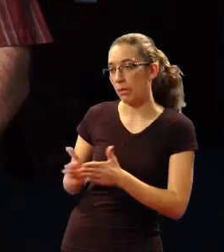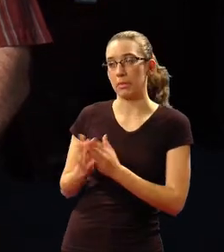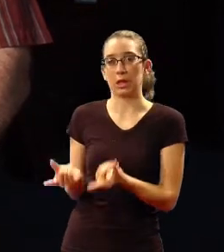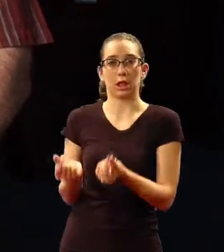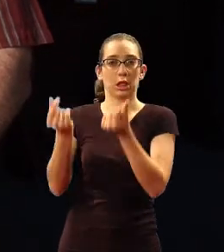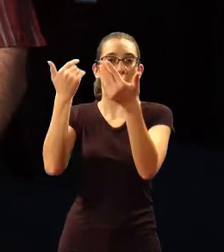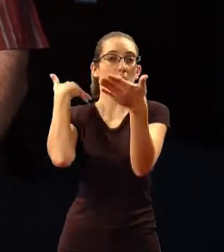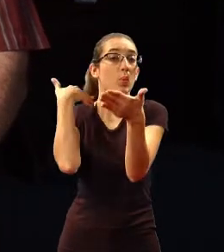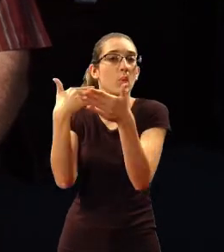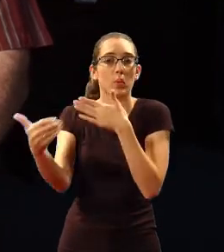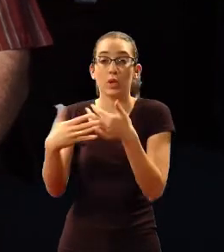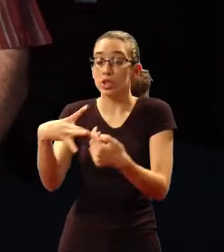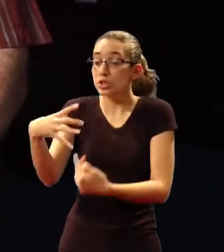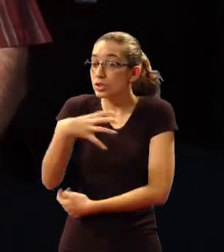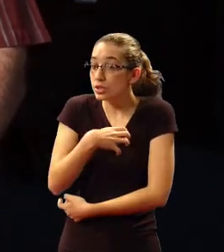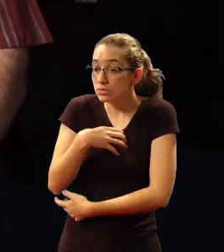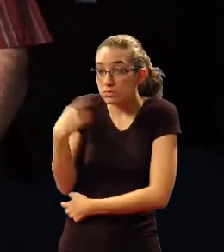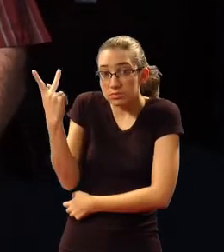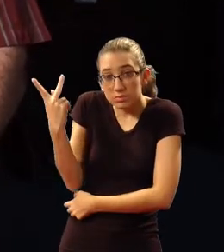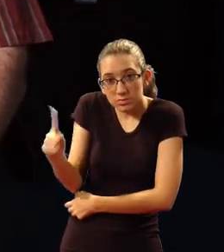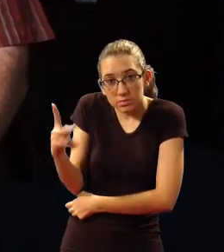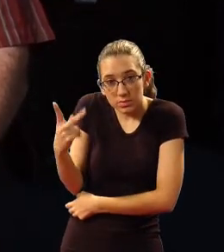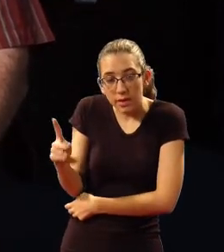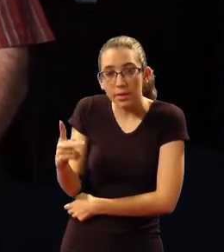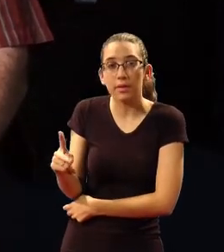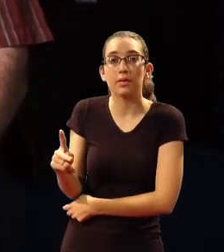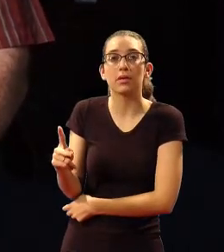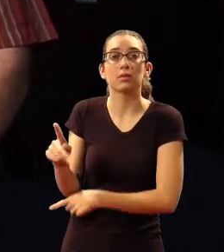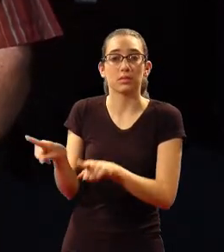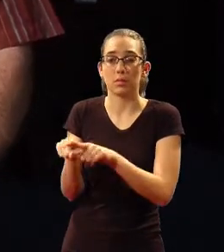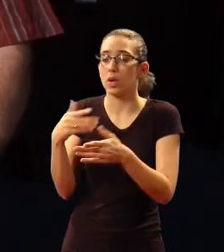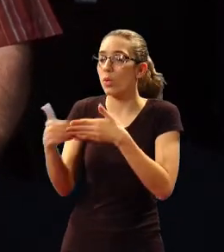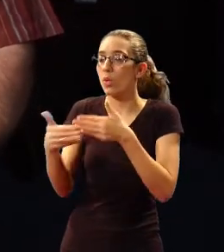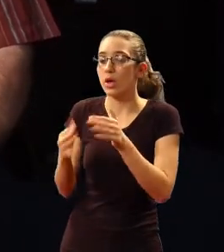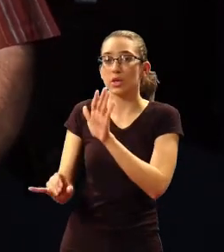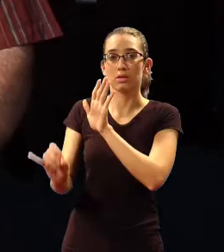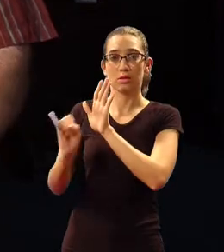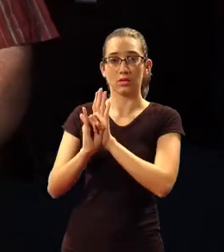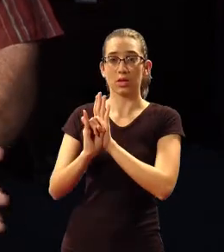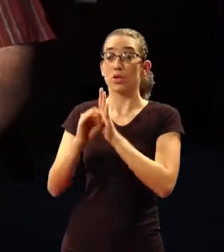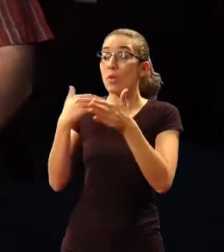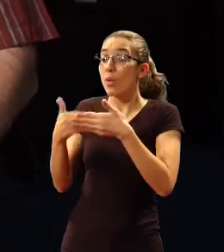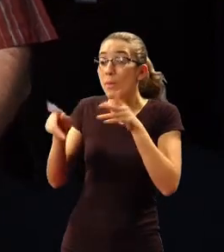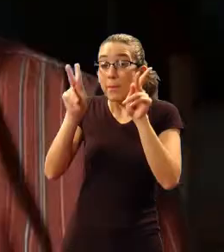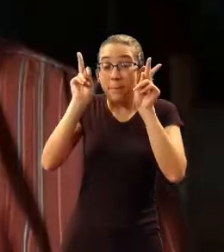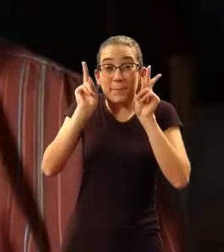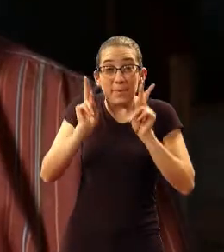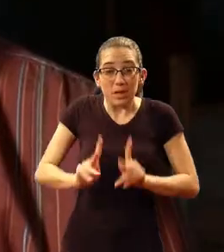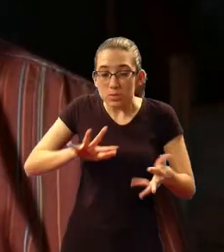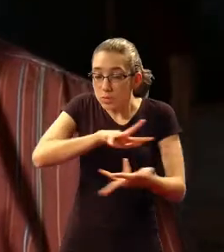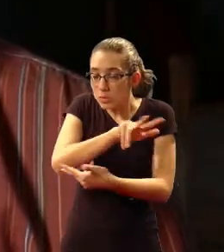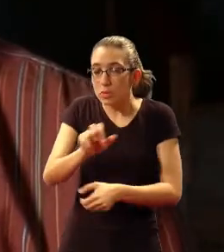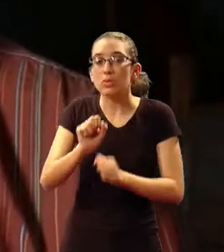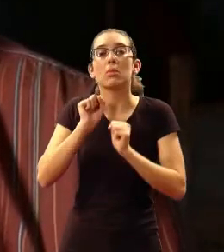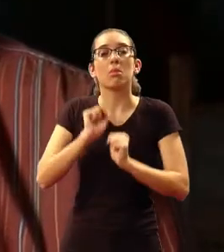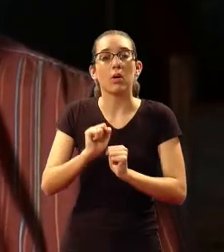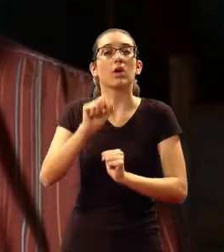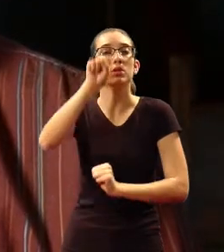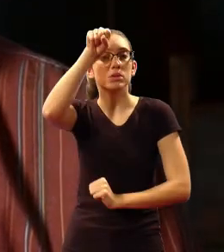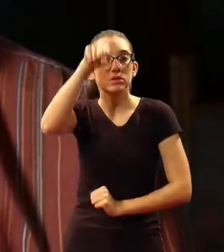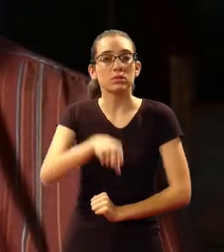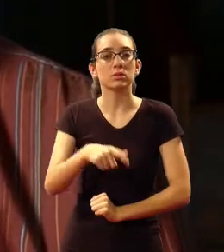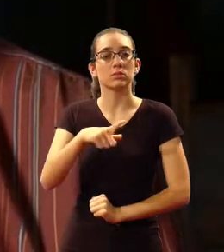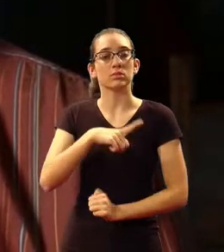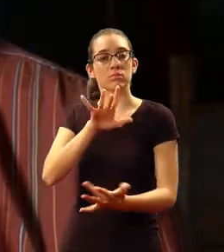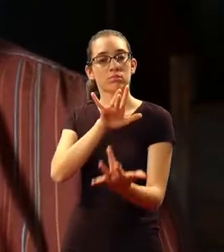sua situação social, a sua maneira de ser, a sua identidade, enfim, qualquer pessoa no planeta